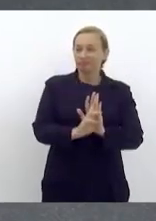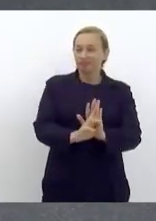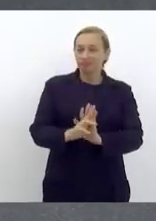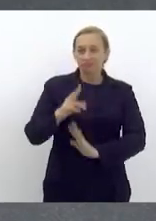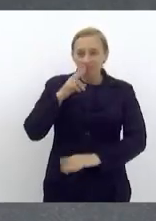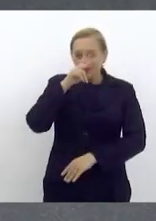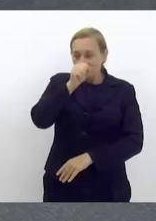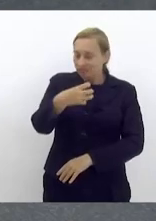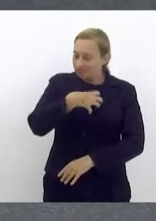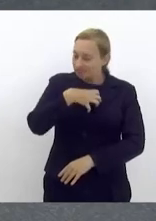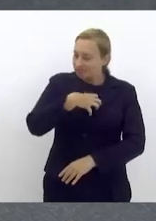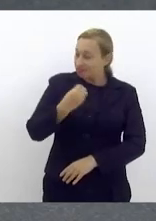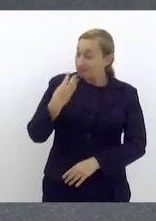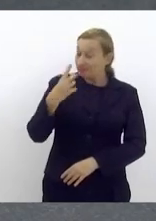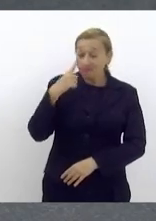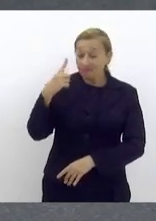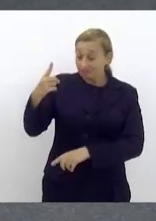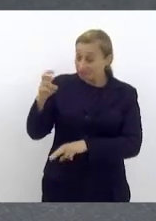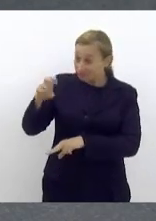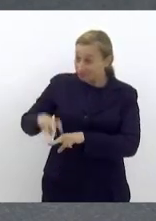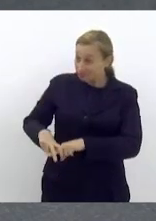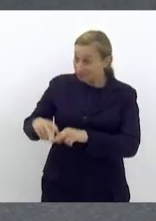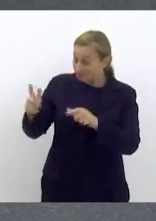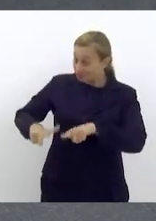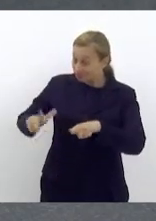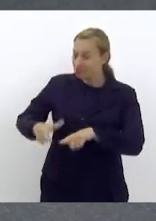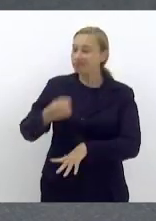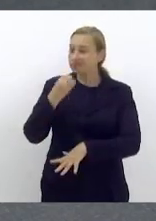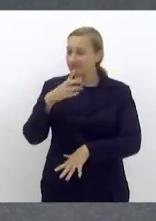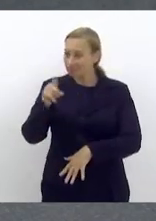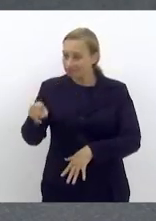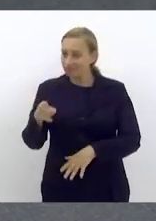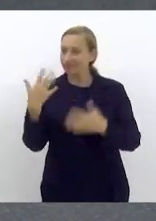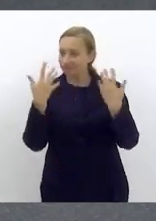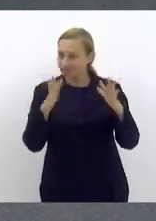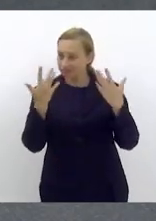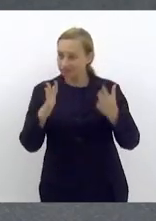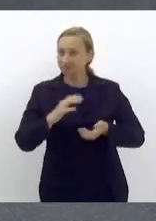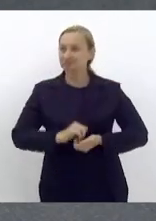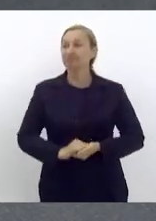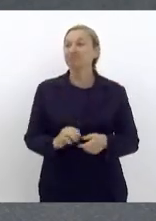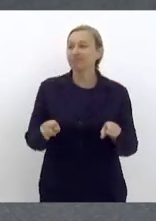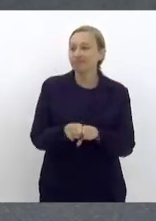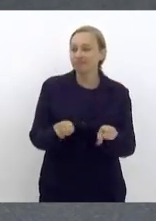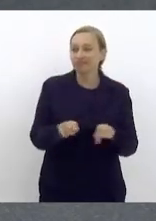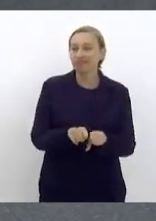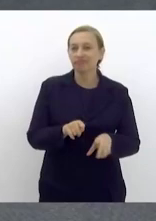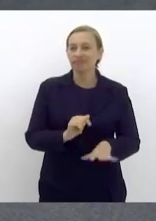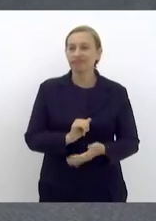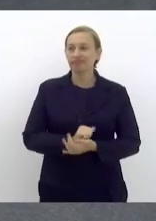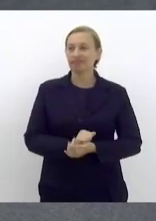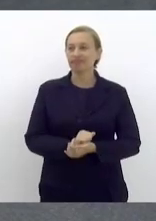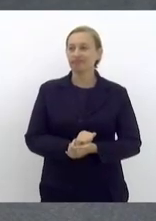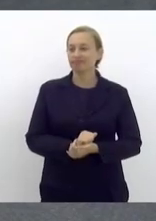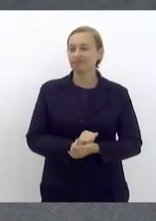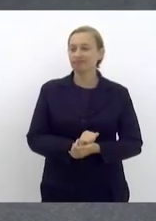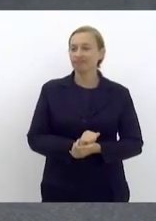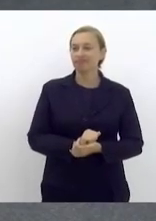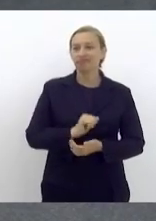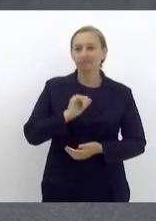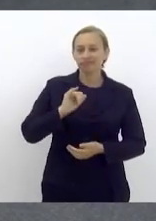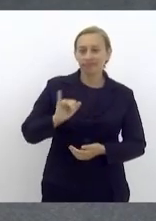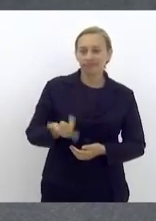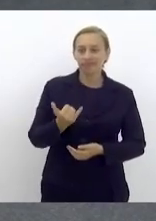bem de vê-la nesse lugar. Vossa Excelência fica muito bem aí, parabéns. Também aproveito, presidenta,